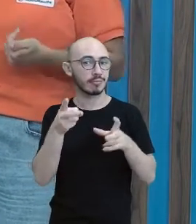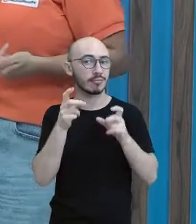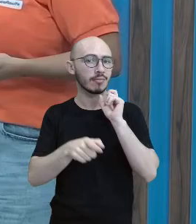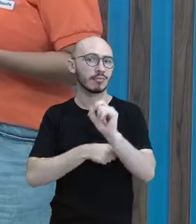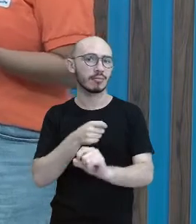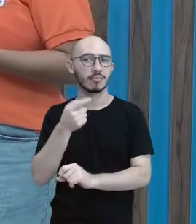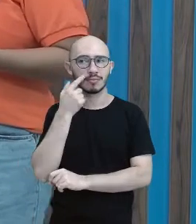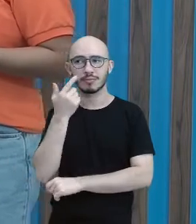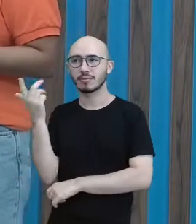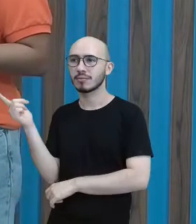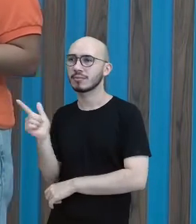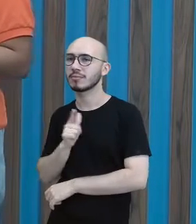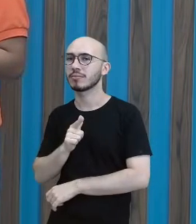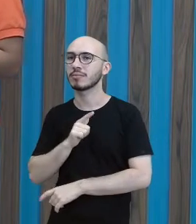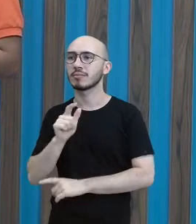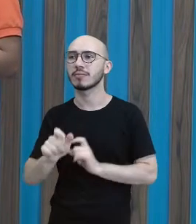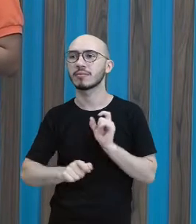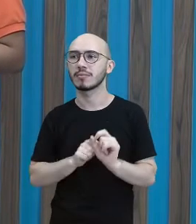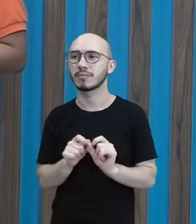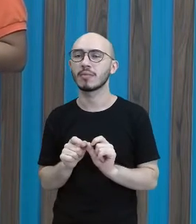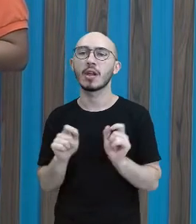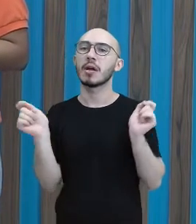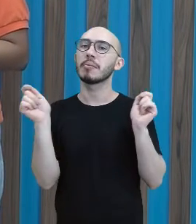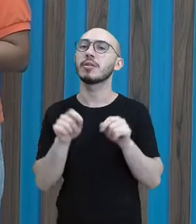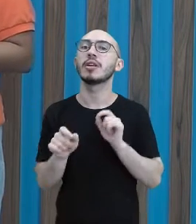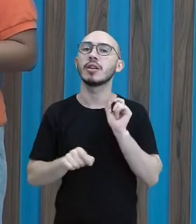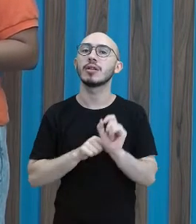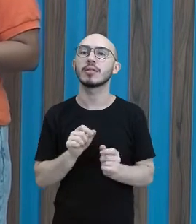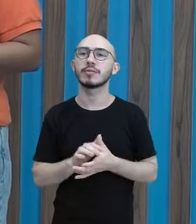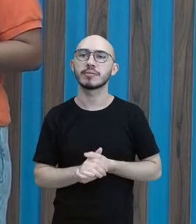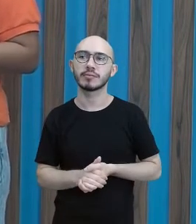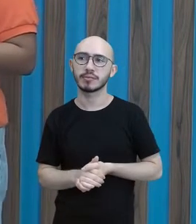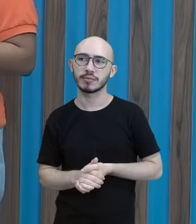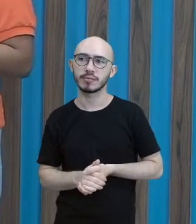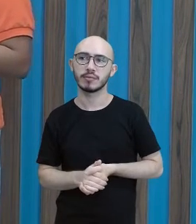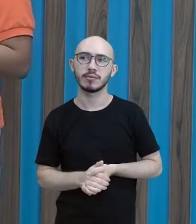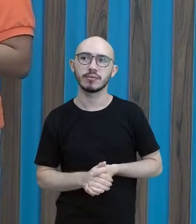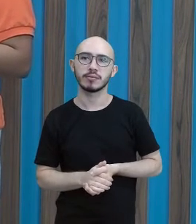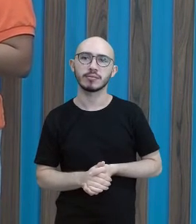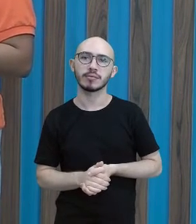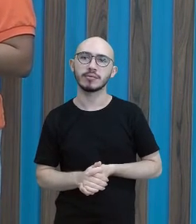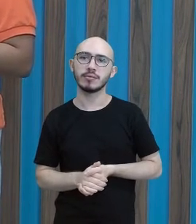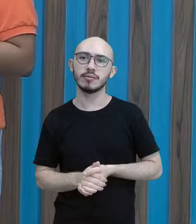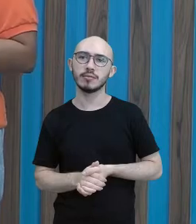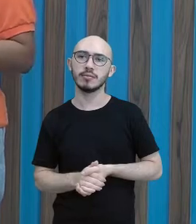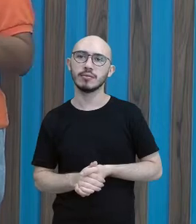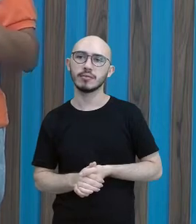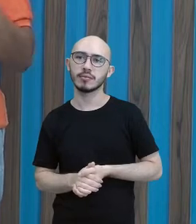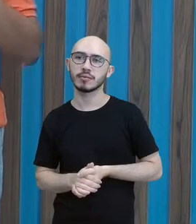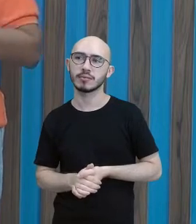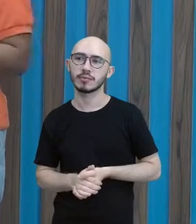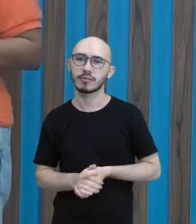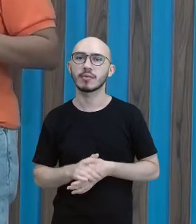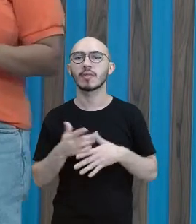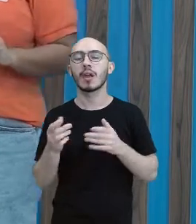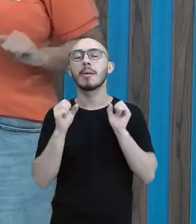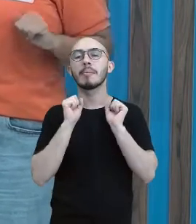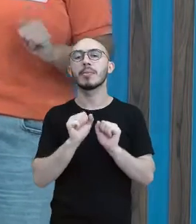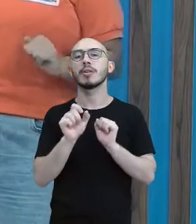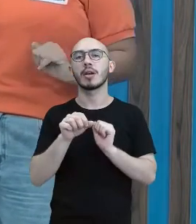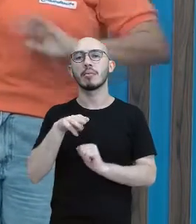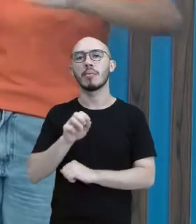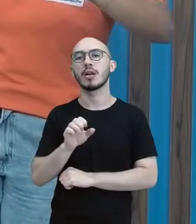conjunção, eu poderia dizer, Marcela chegou e Carlos saiu. Marcela voltou e assim não